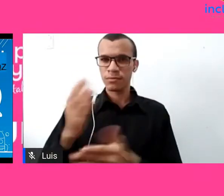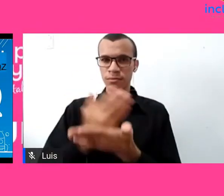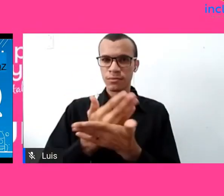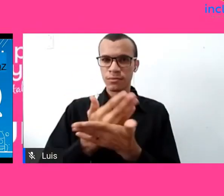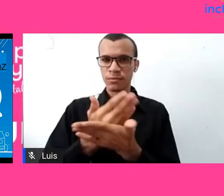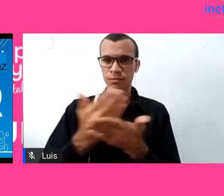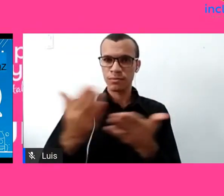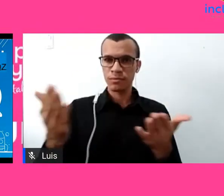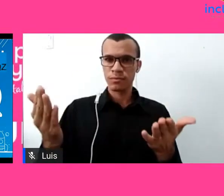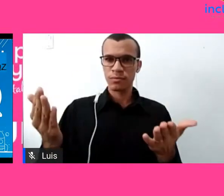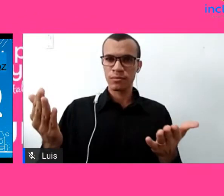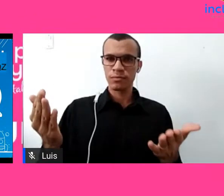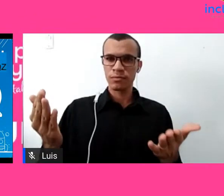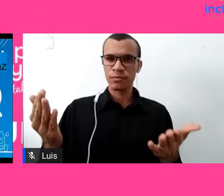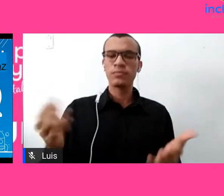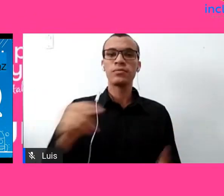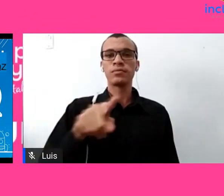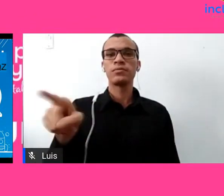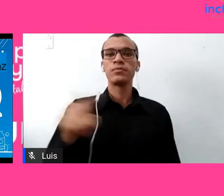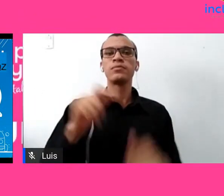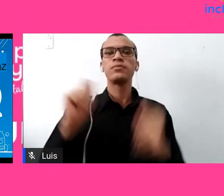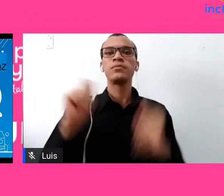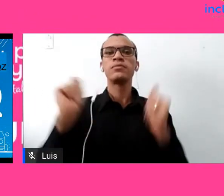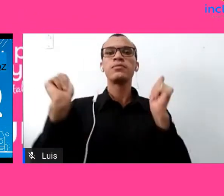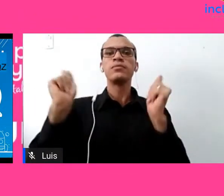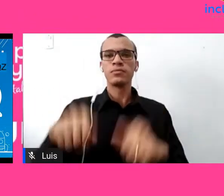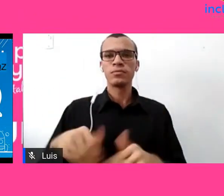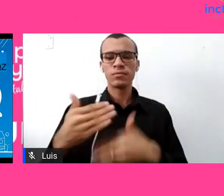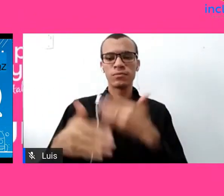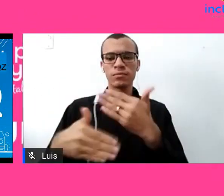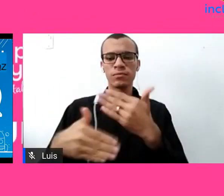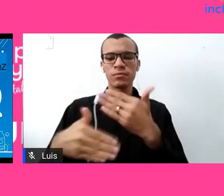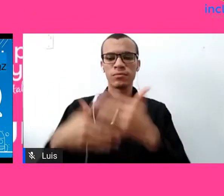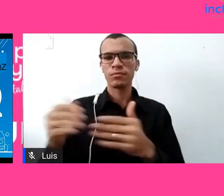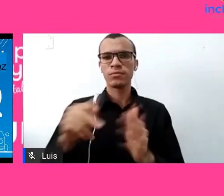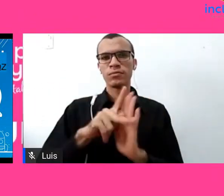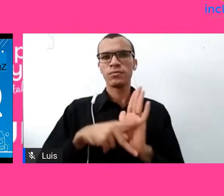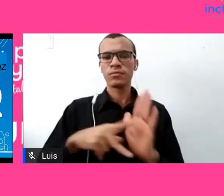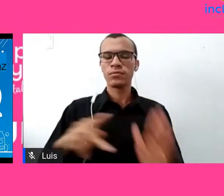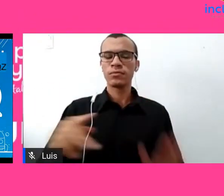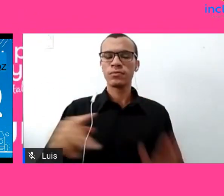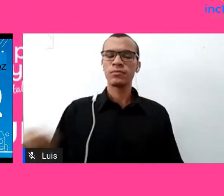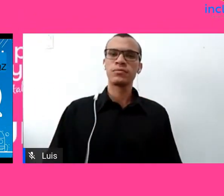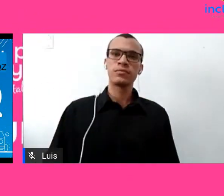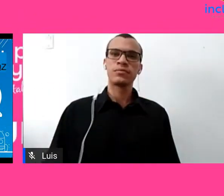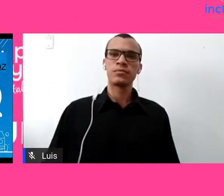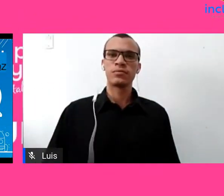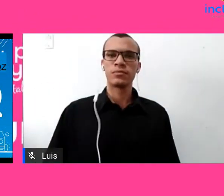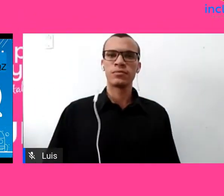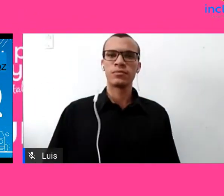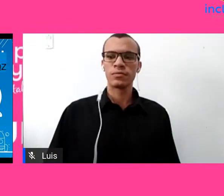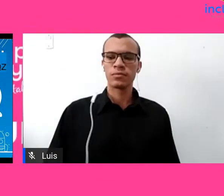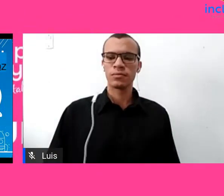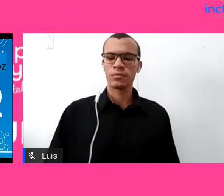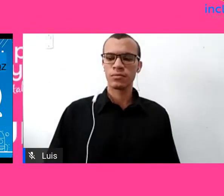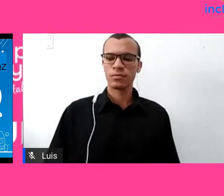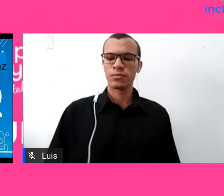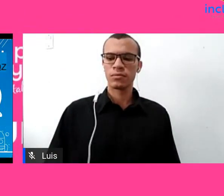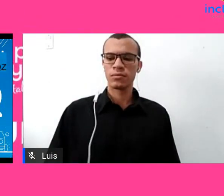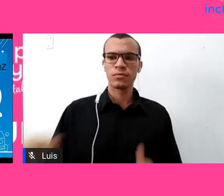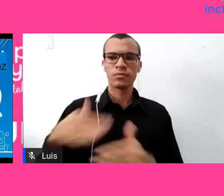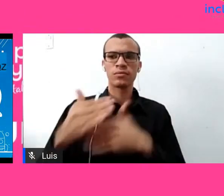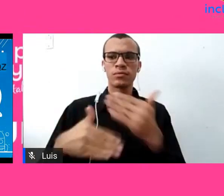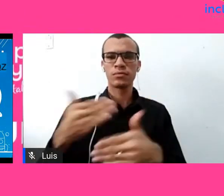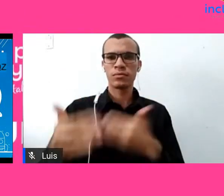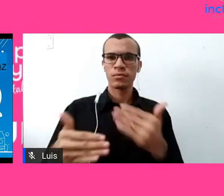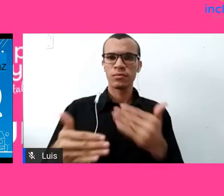poder desenvolver o projeto. Depois desse projeto construído em 3D